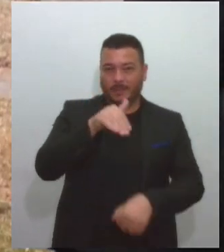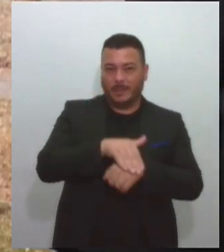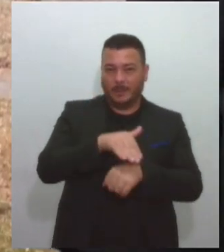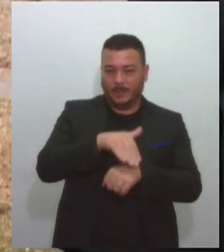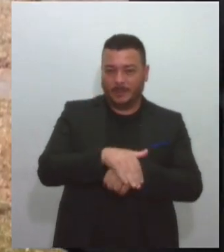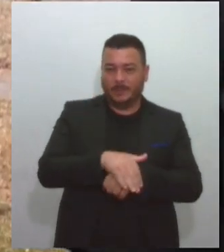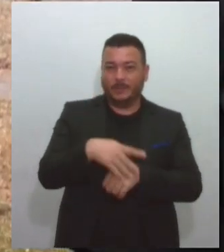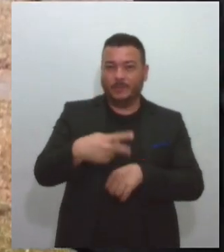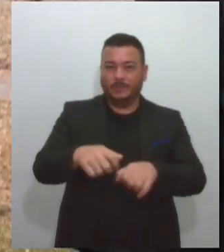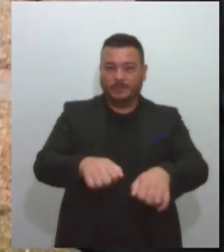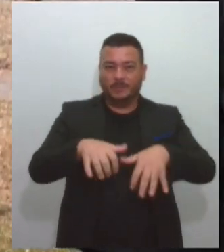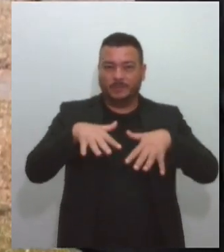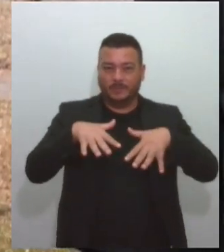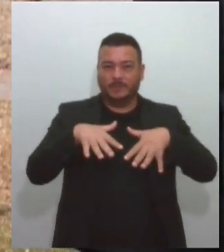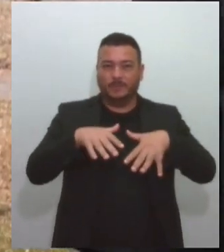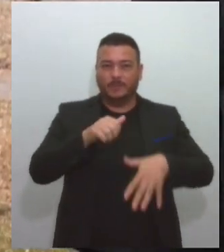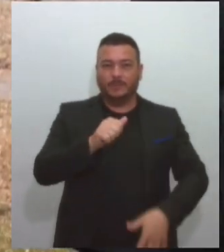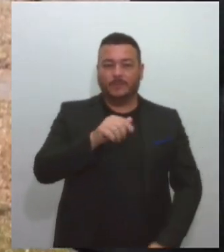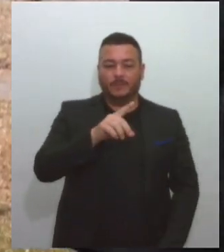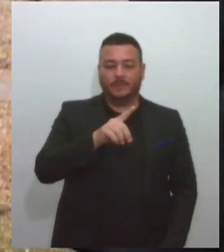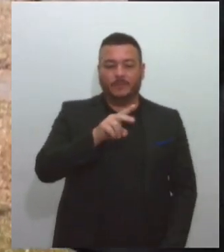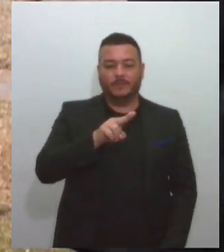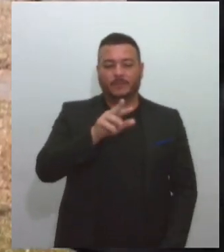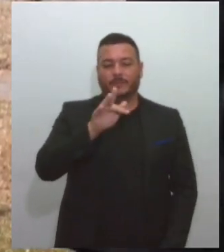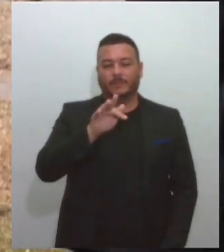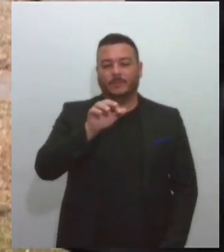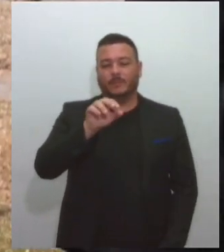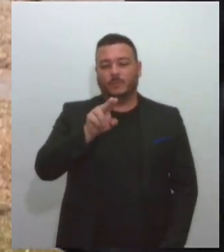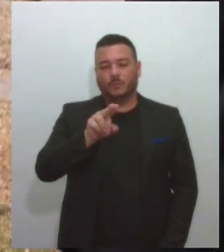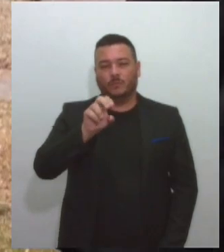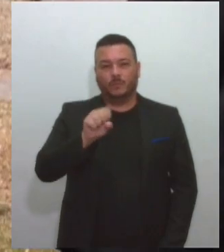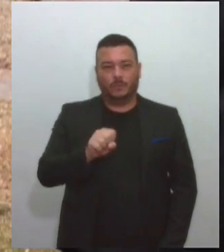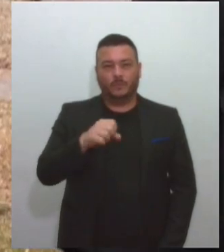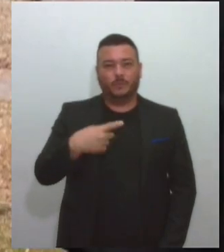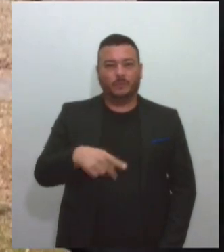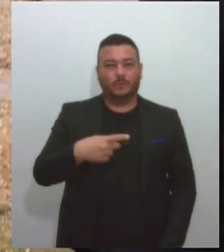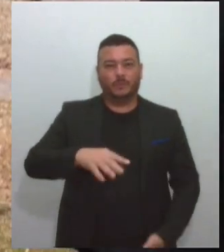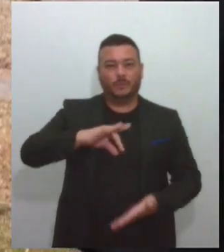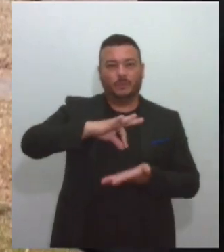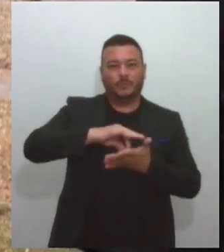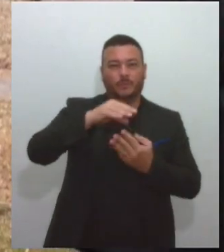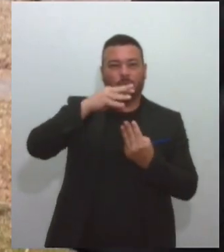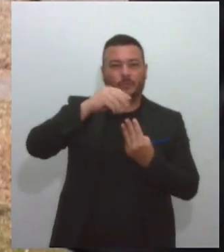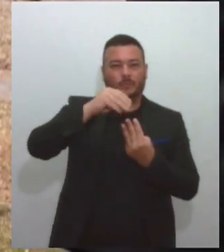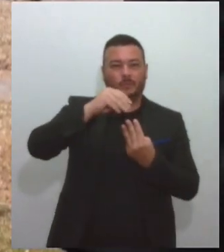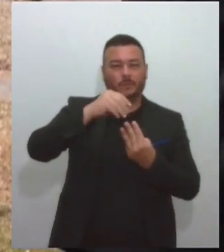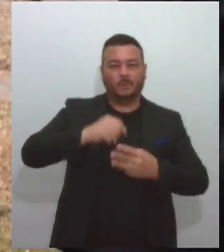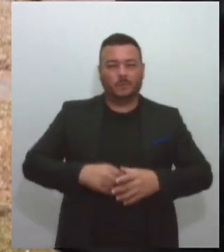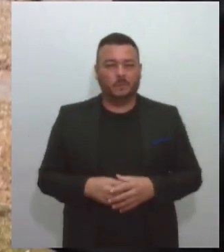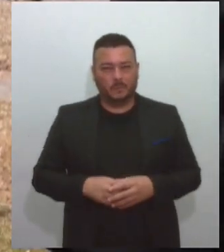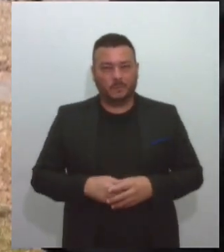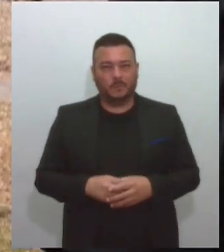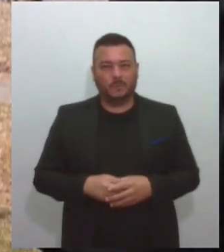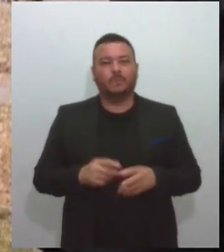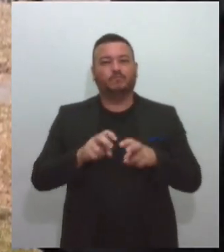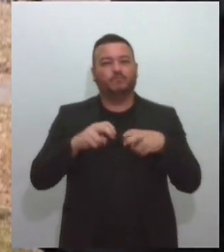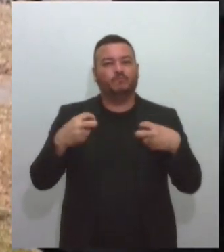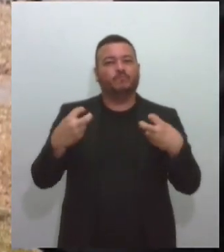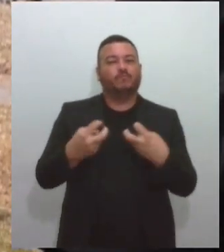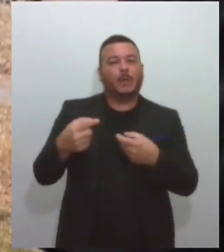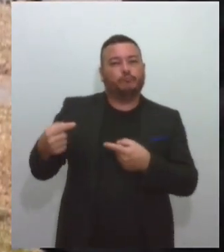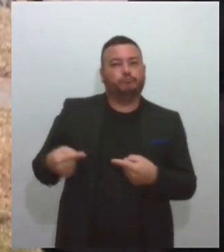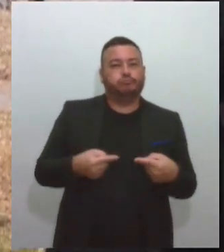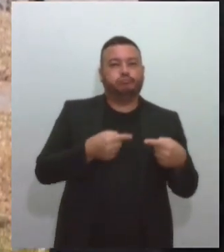da DUFES, na Universidade Federal do Estado de Sergipe, no campo aqui do município de São Cristóvão, mais uma roda de conversa. Na realidade, esta é a